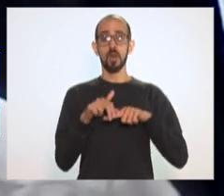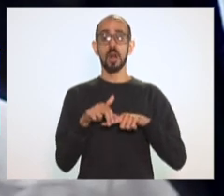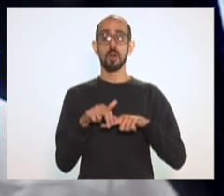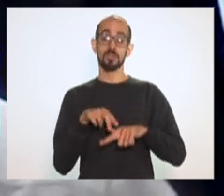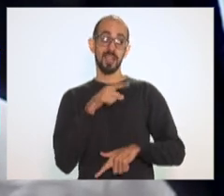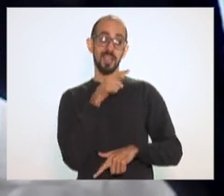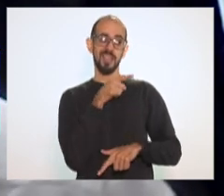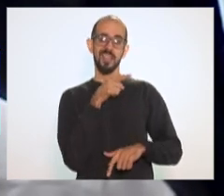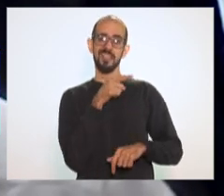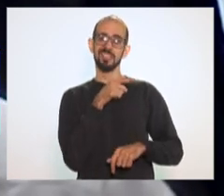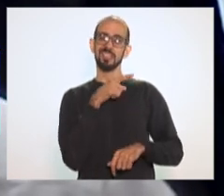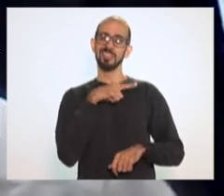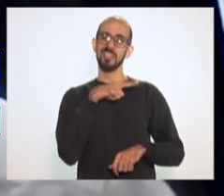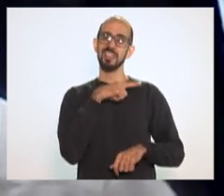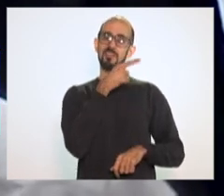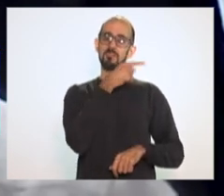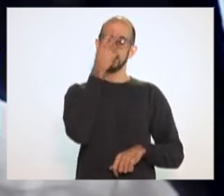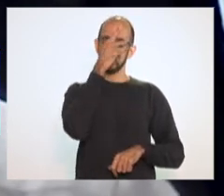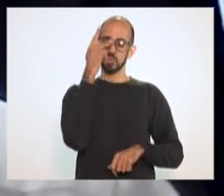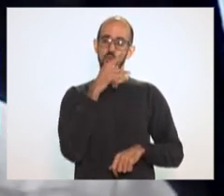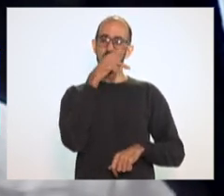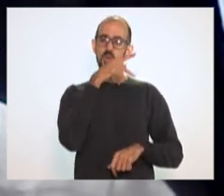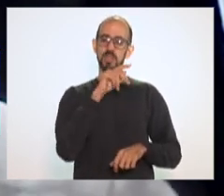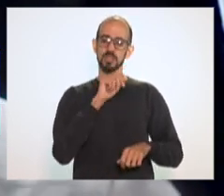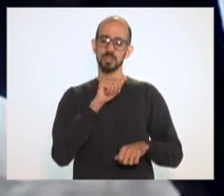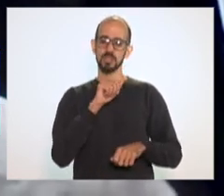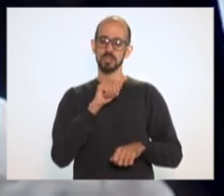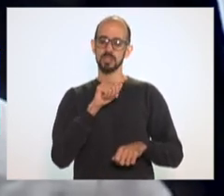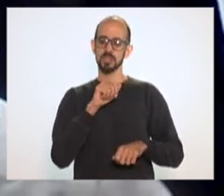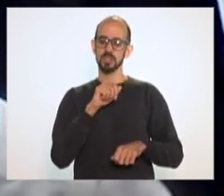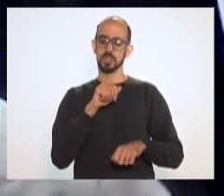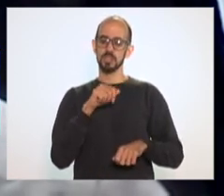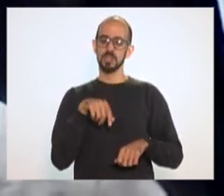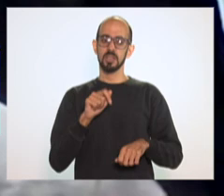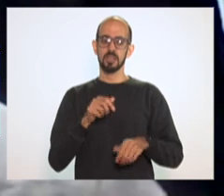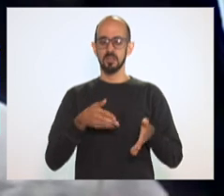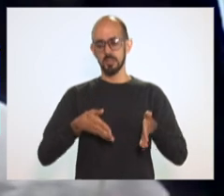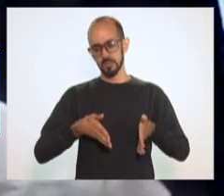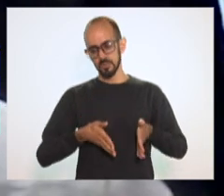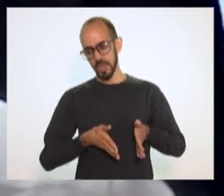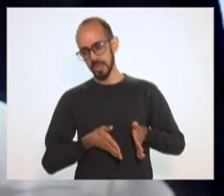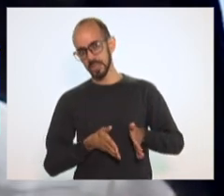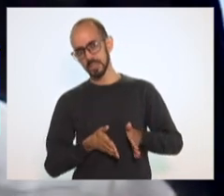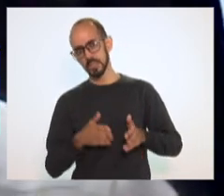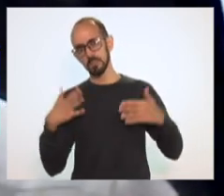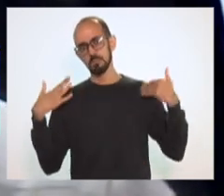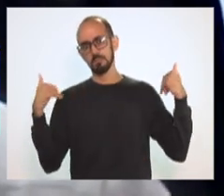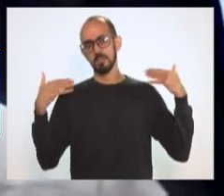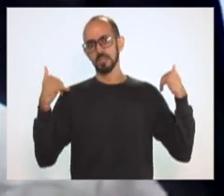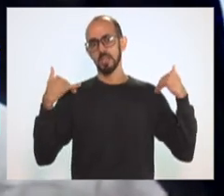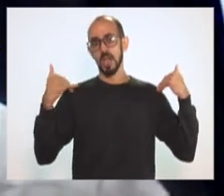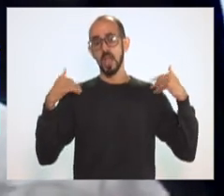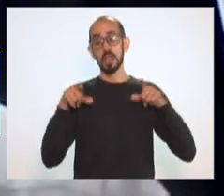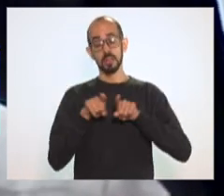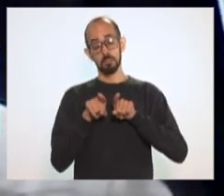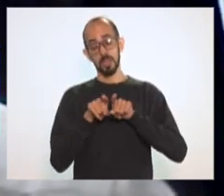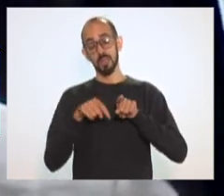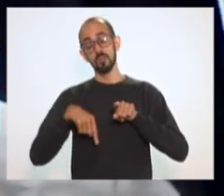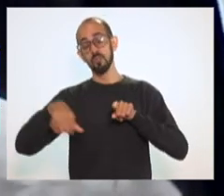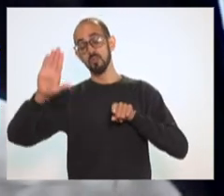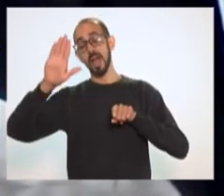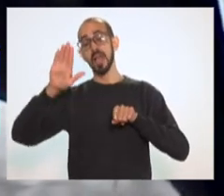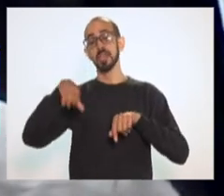passageiros e as pessoas se deslocam todos os dias de Itaboraí e São Gonçalo e Maricá em direção a Rio de Janeiro em direção de Iterói para trabalhar